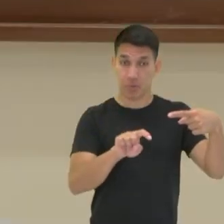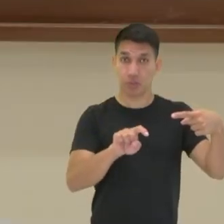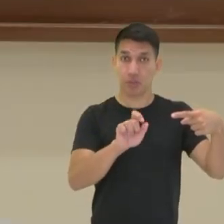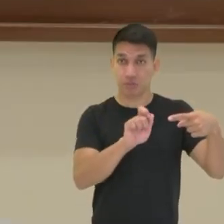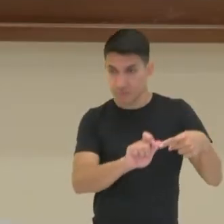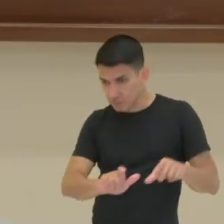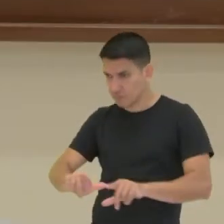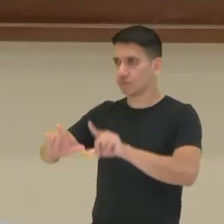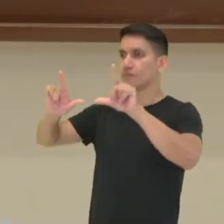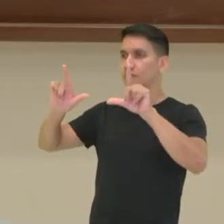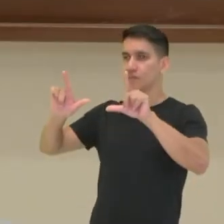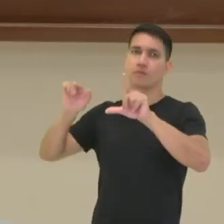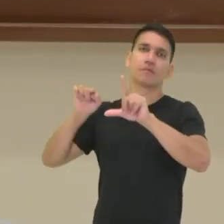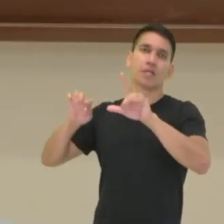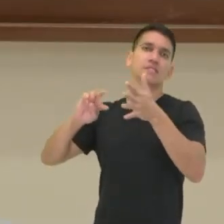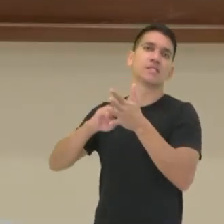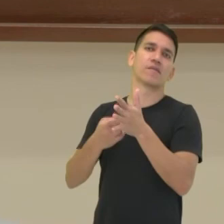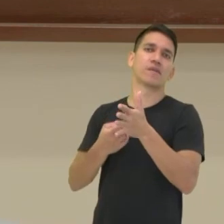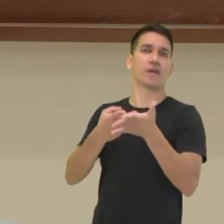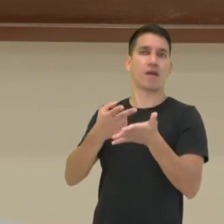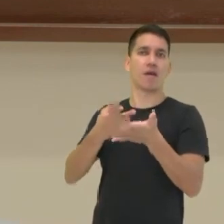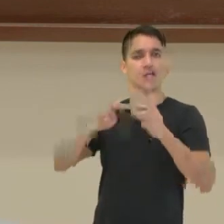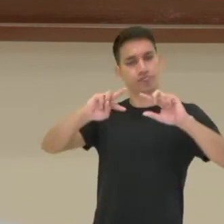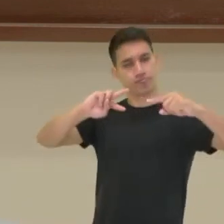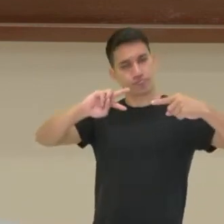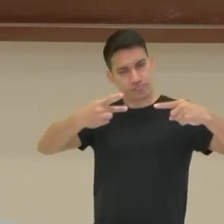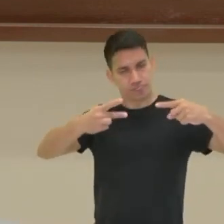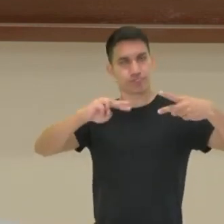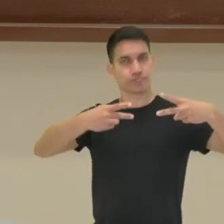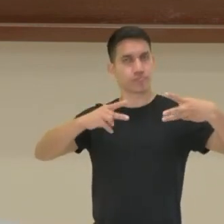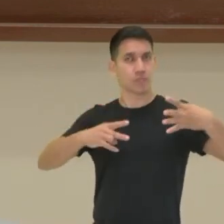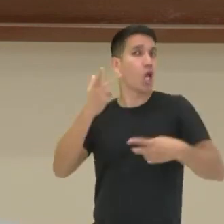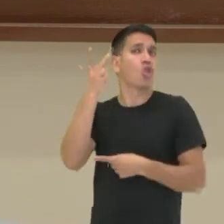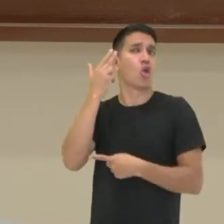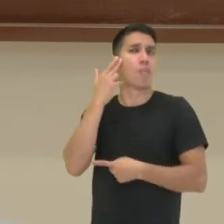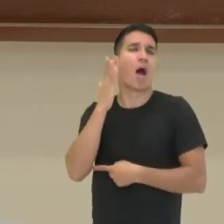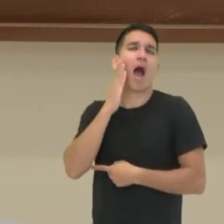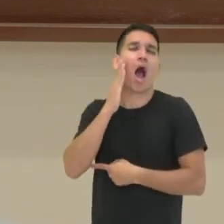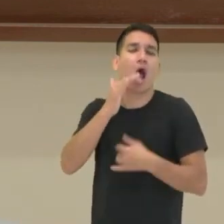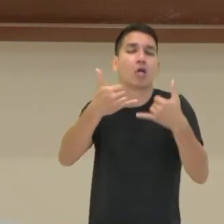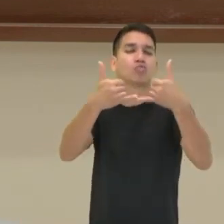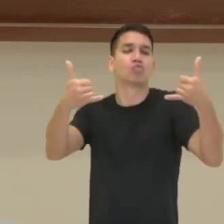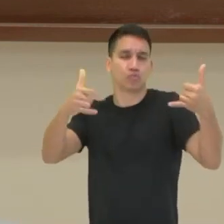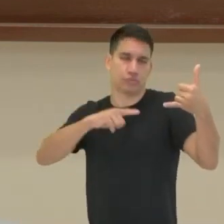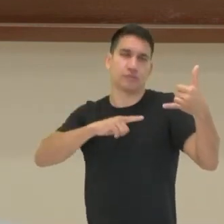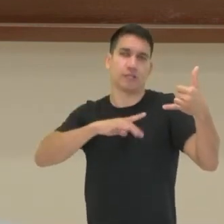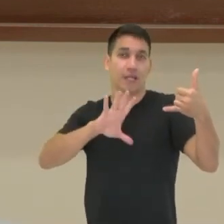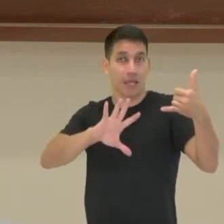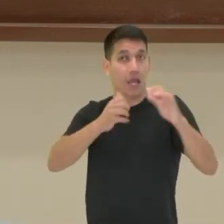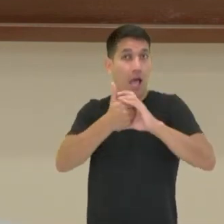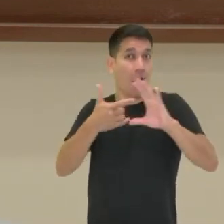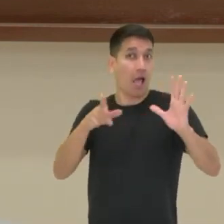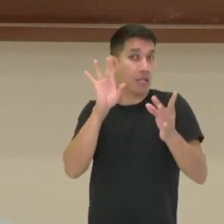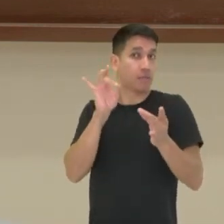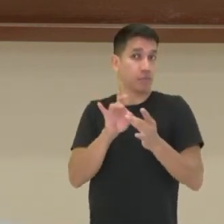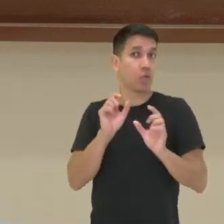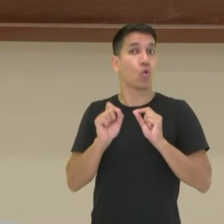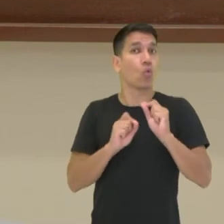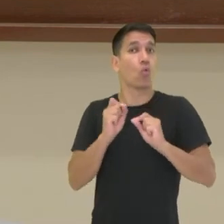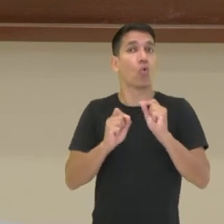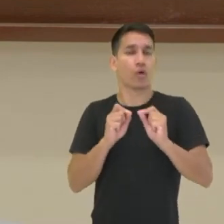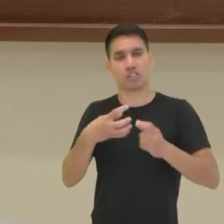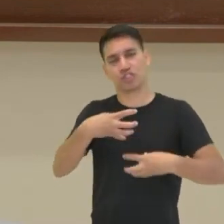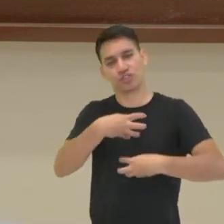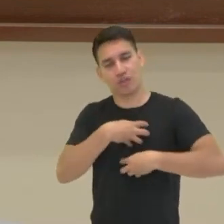para outro local, é o hiperlink. Normalmente está grifado, está em azulzinho ali, é a característica, é a maneira